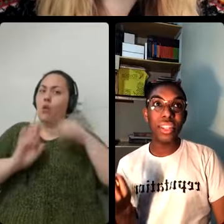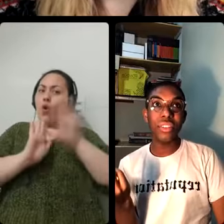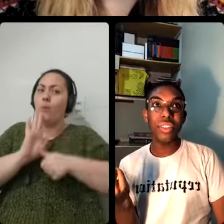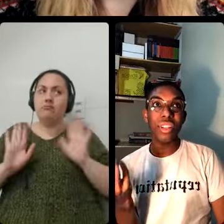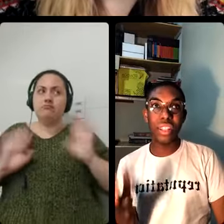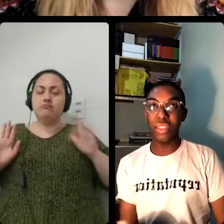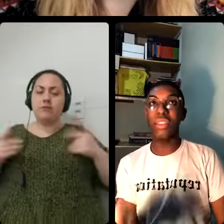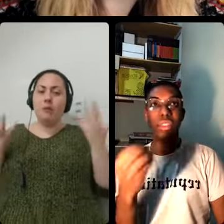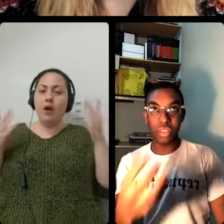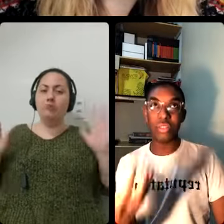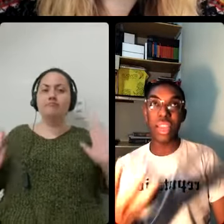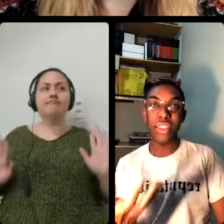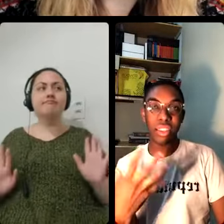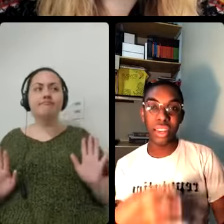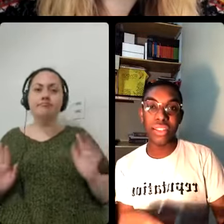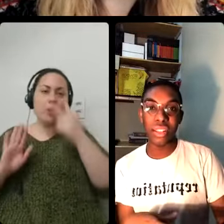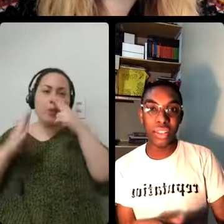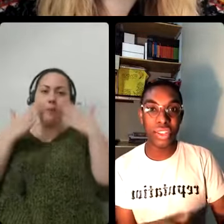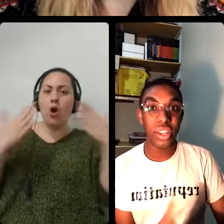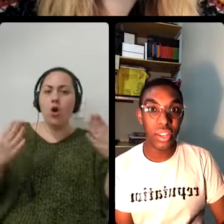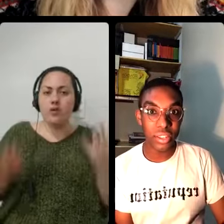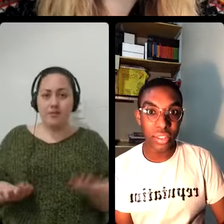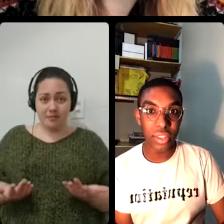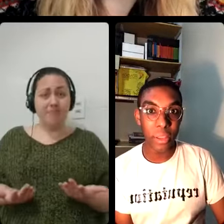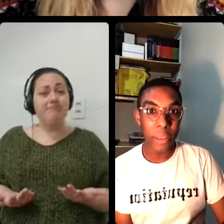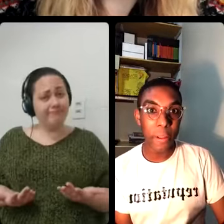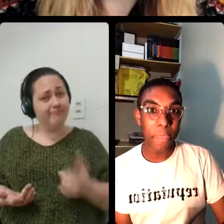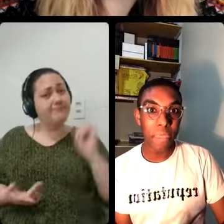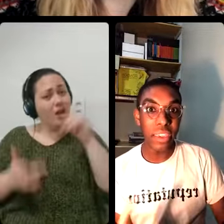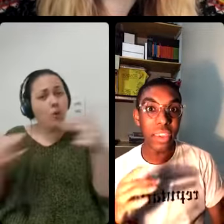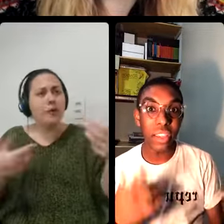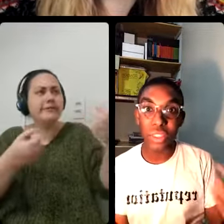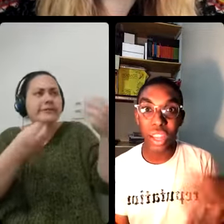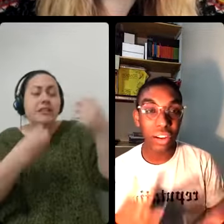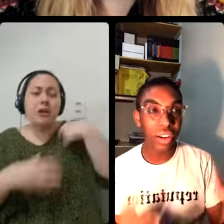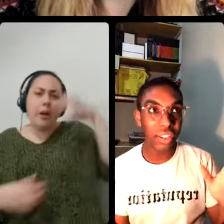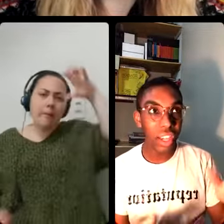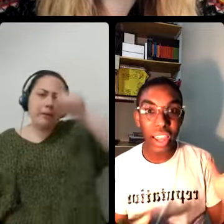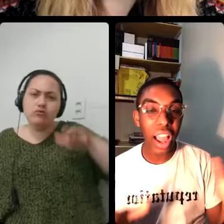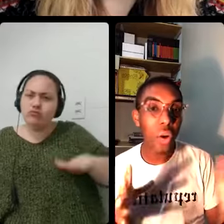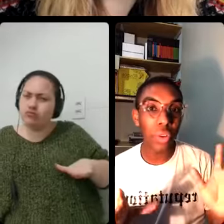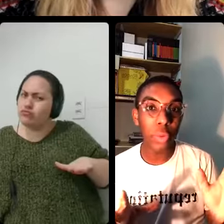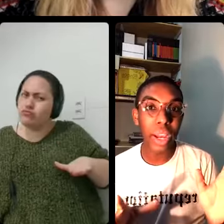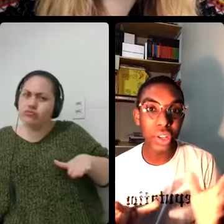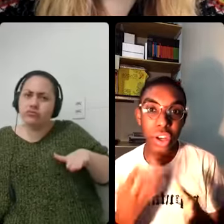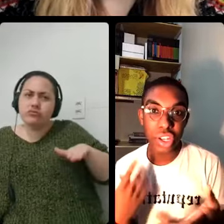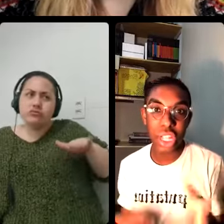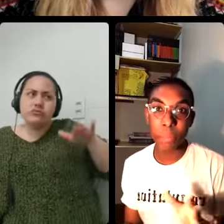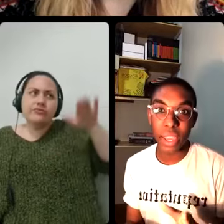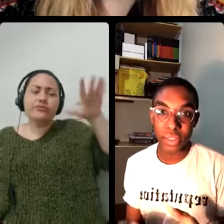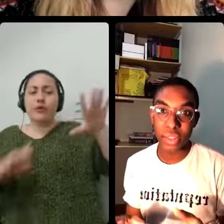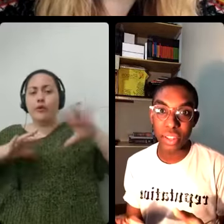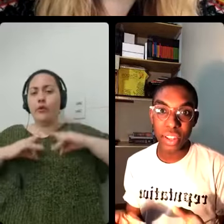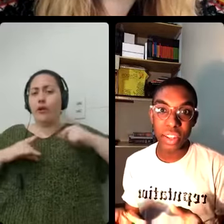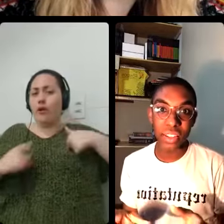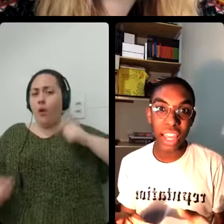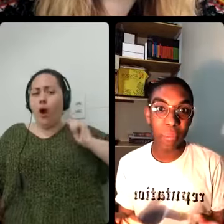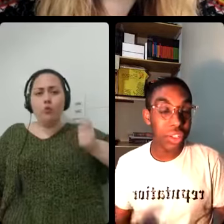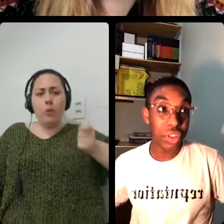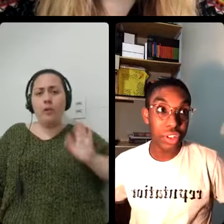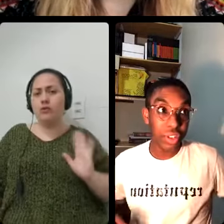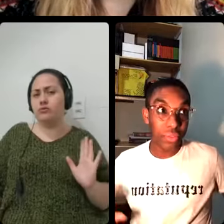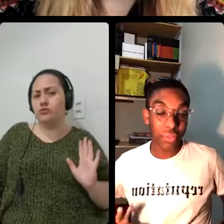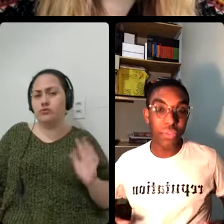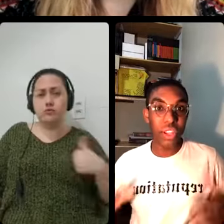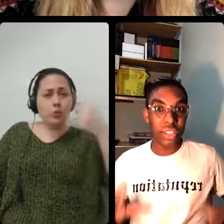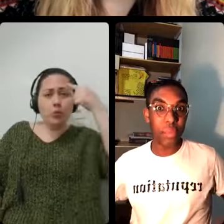coisas que nos é internalizado desde criança e que agora é algo automático. A gente nem pensa, né? Mas